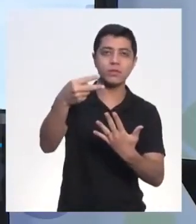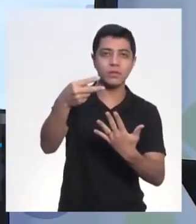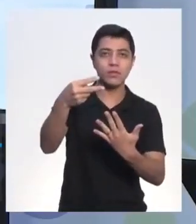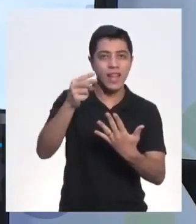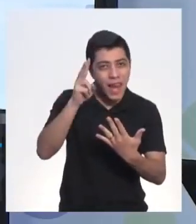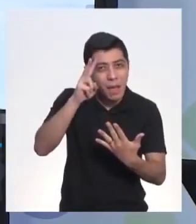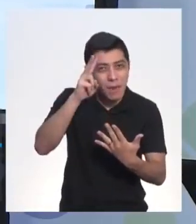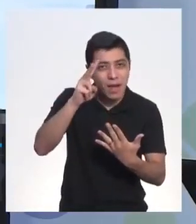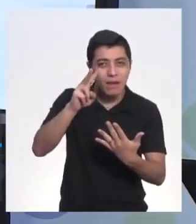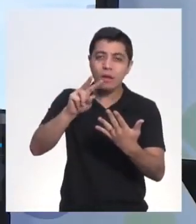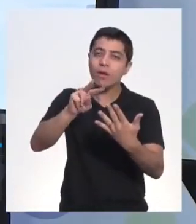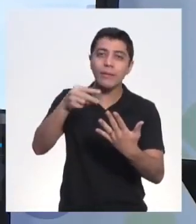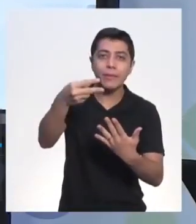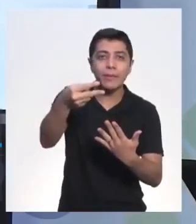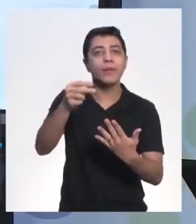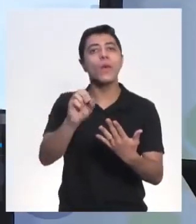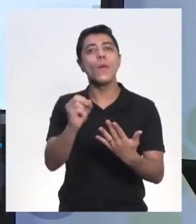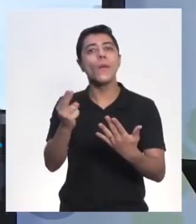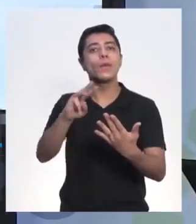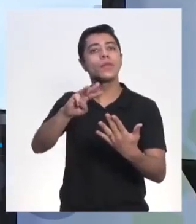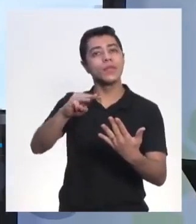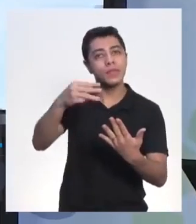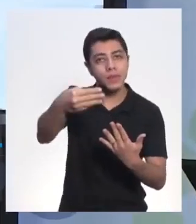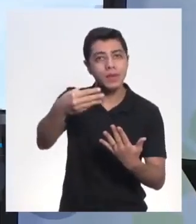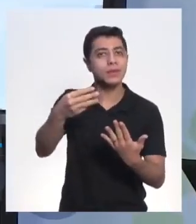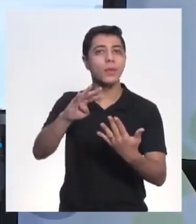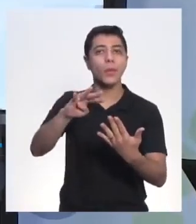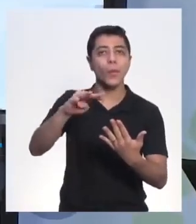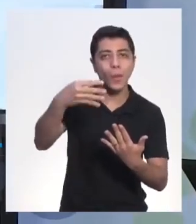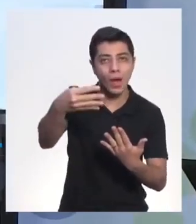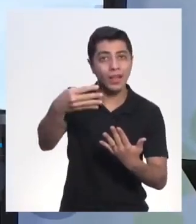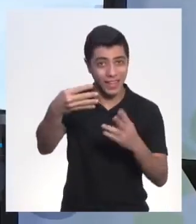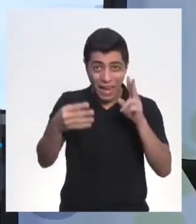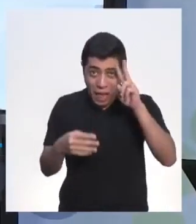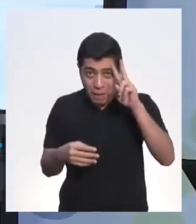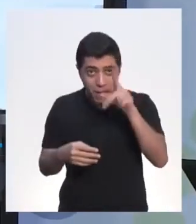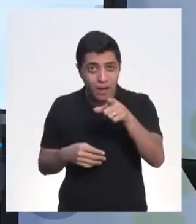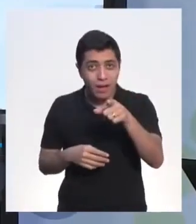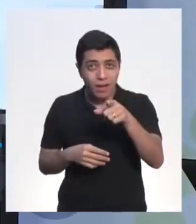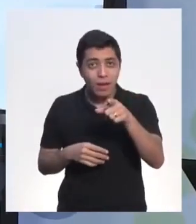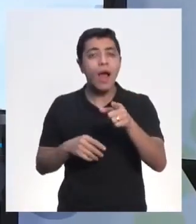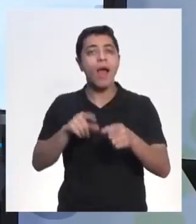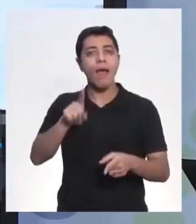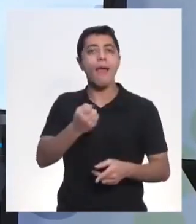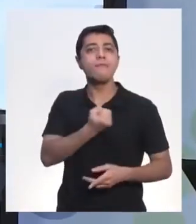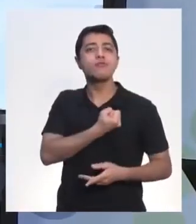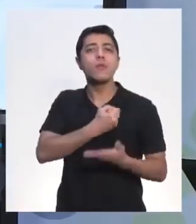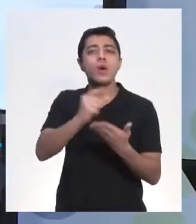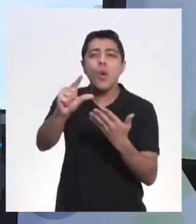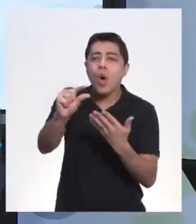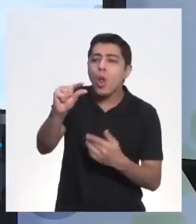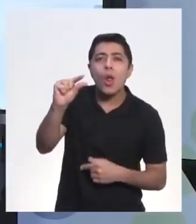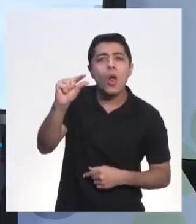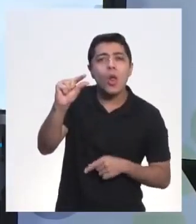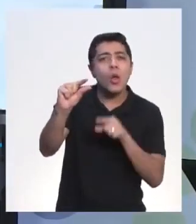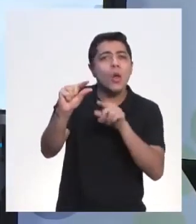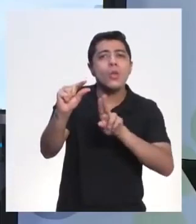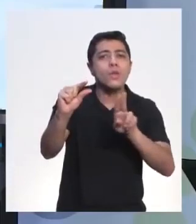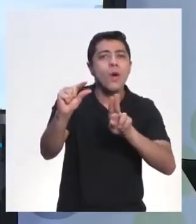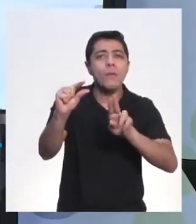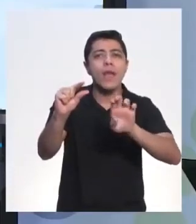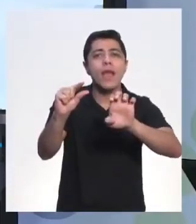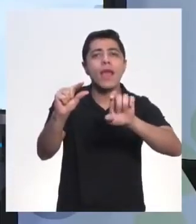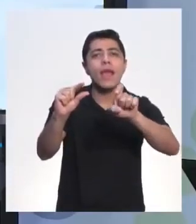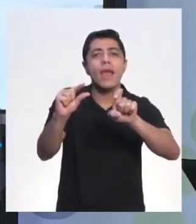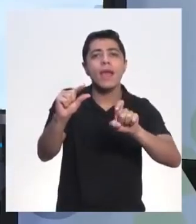no expoente, ou seja, lá em cima, na continha de potência. Então, para começar, vamos fazer um pouco aí de um exemplo